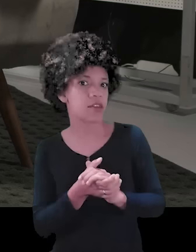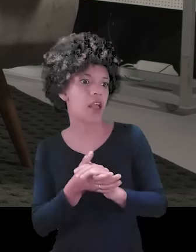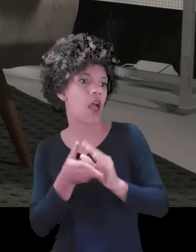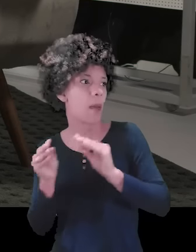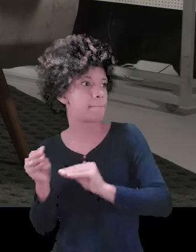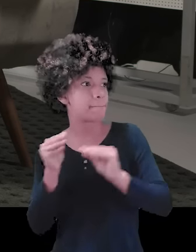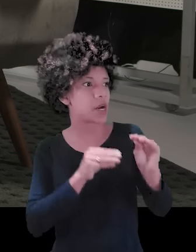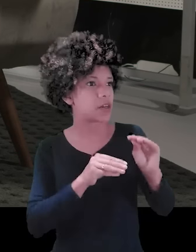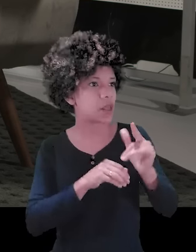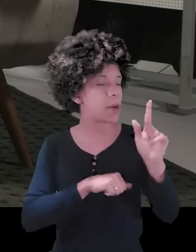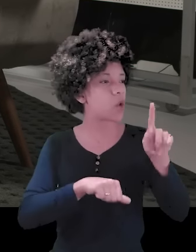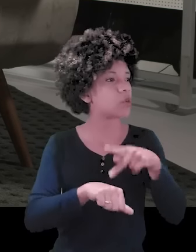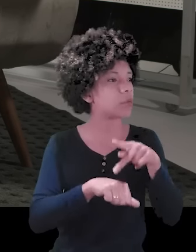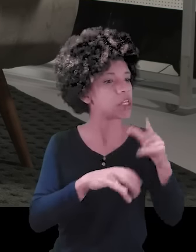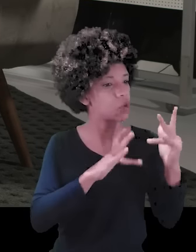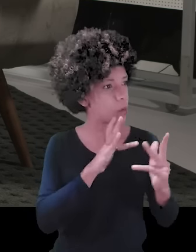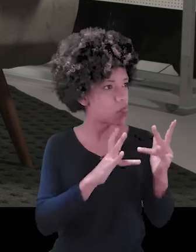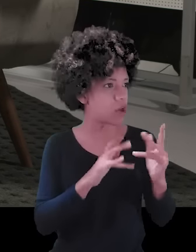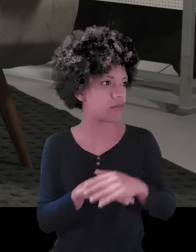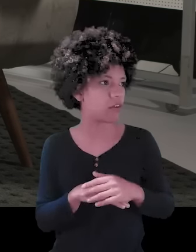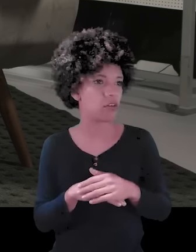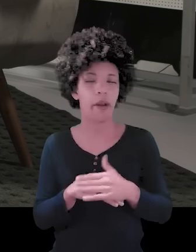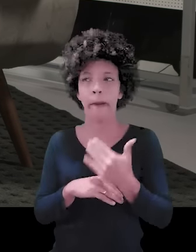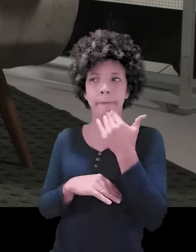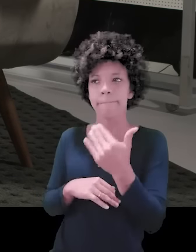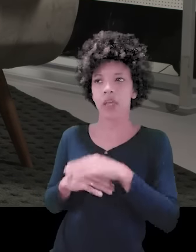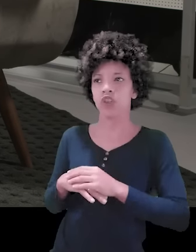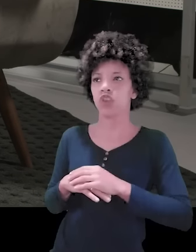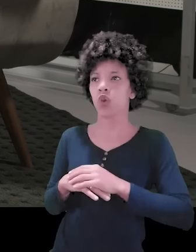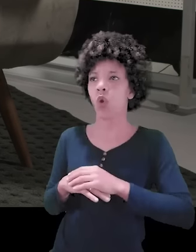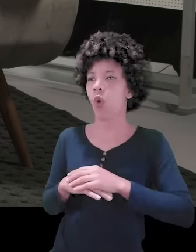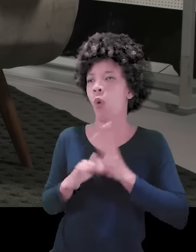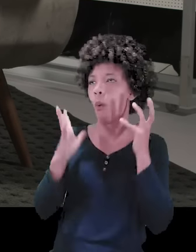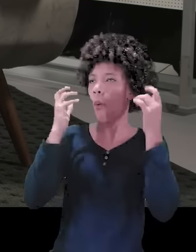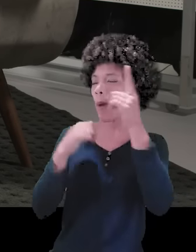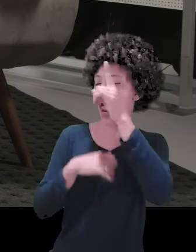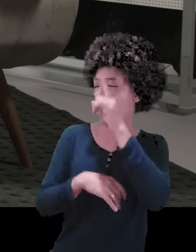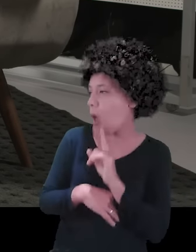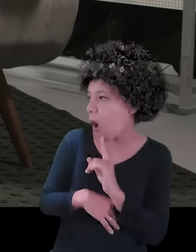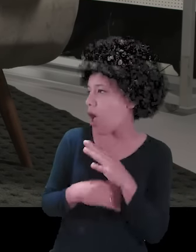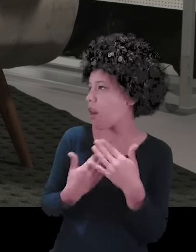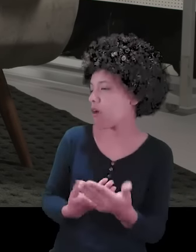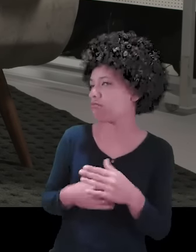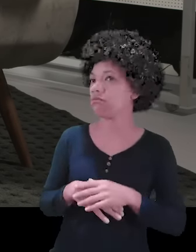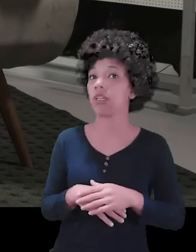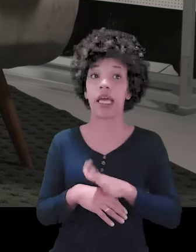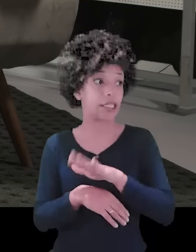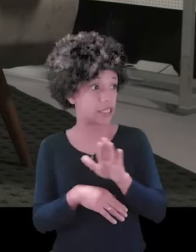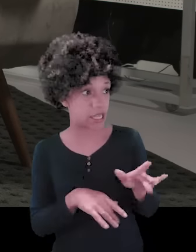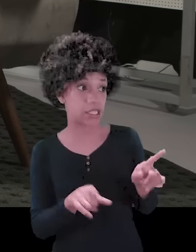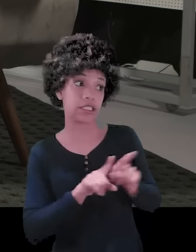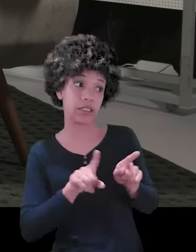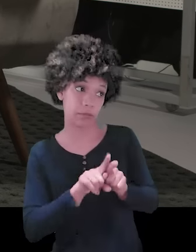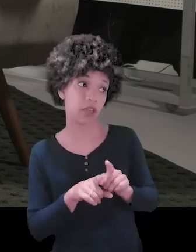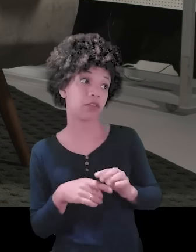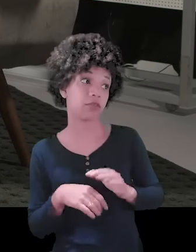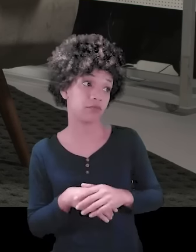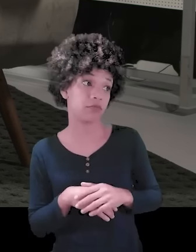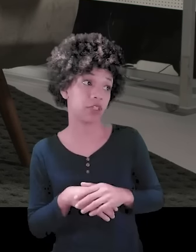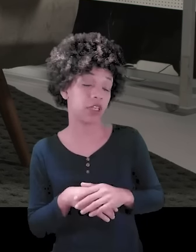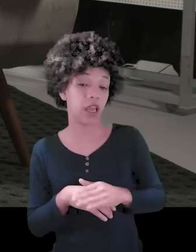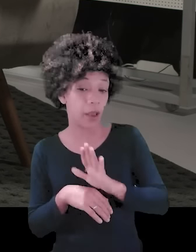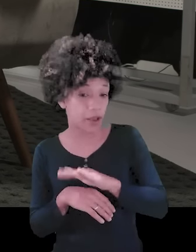um novo né ele pede gente compra uma loira não sei o que o cara traz mas a criança né você é a